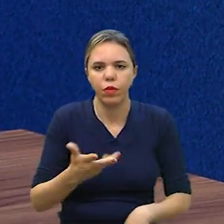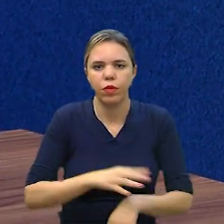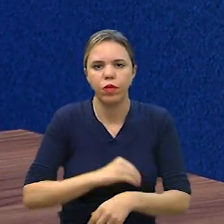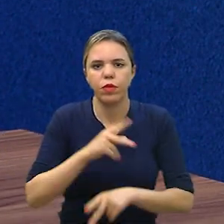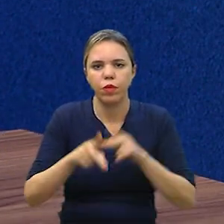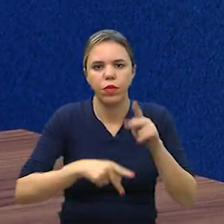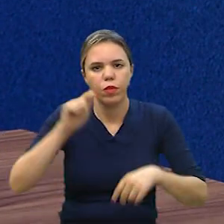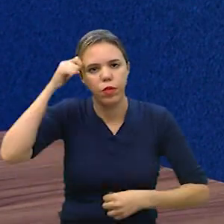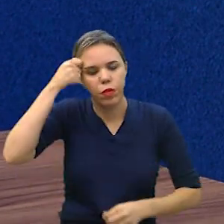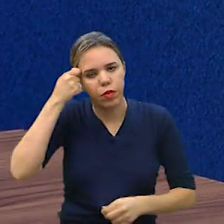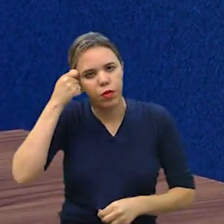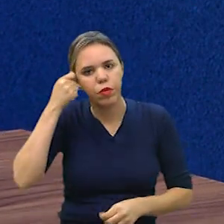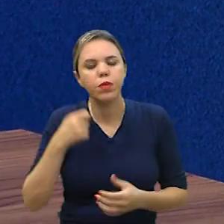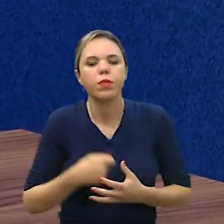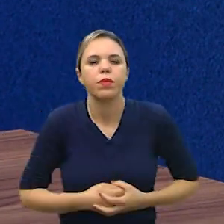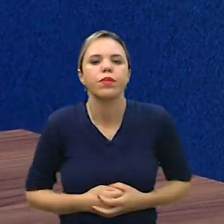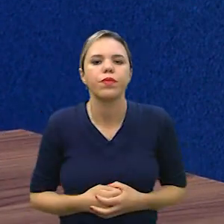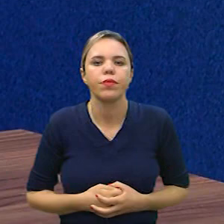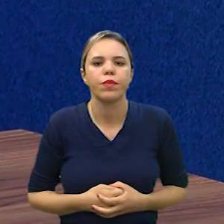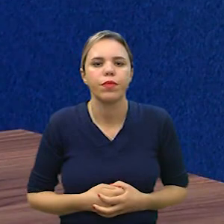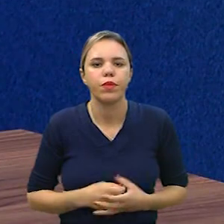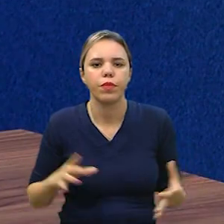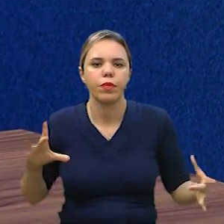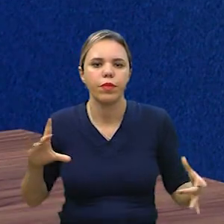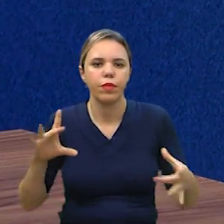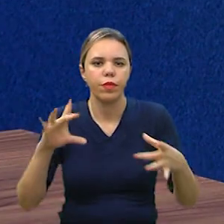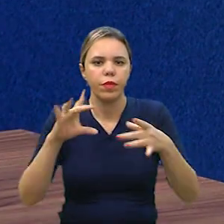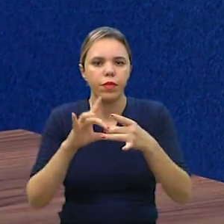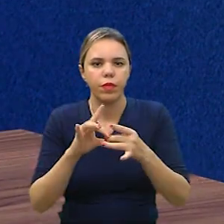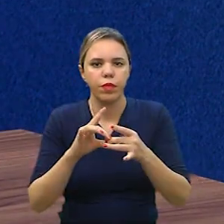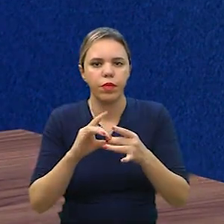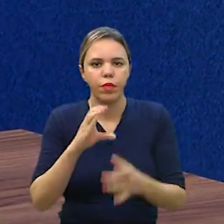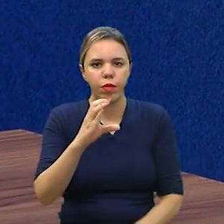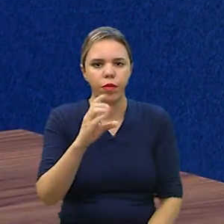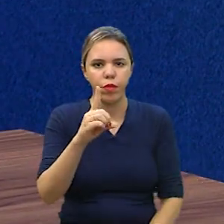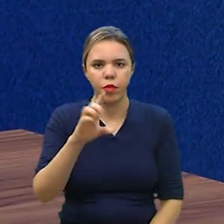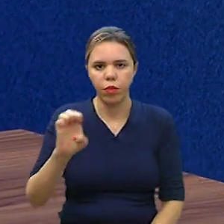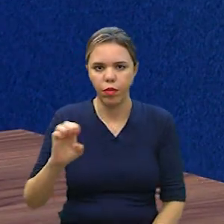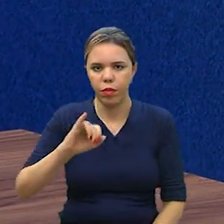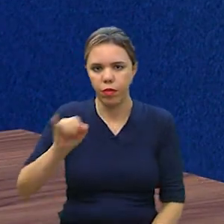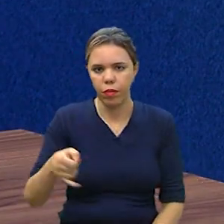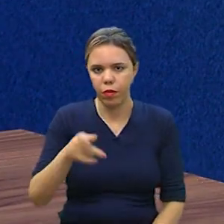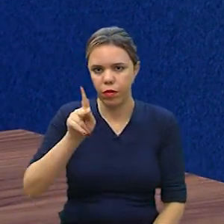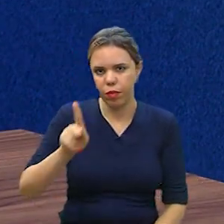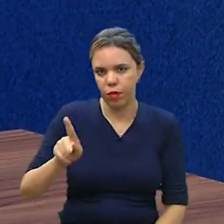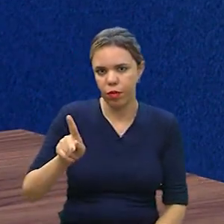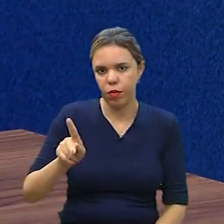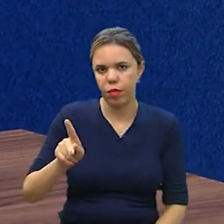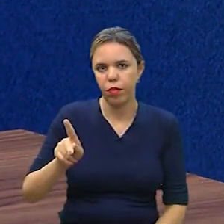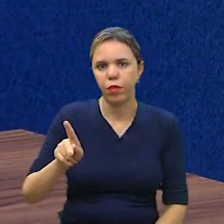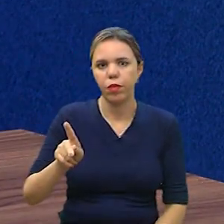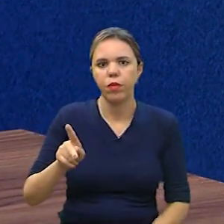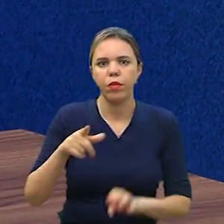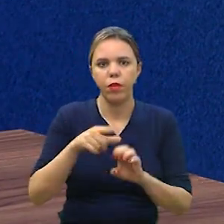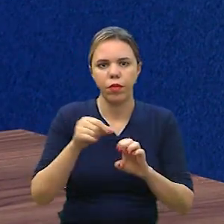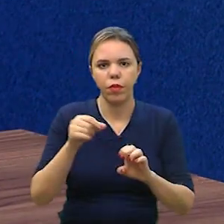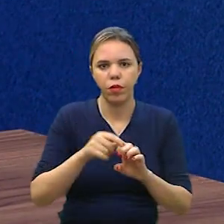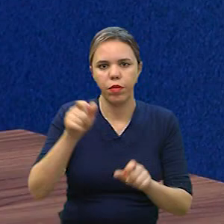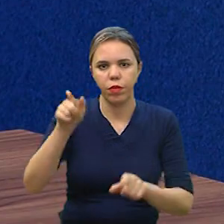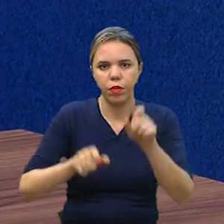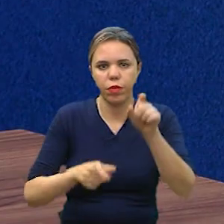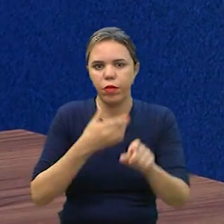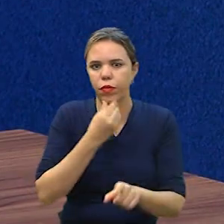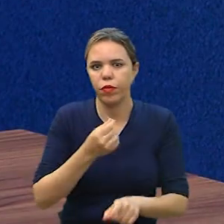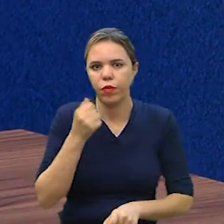negros Preta Hub da Feira Preta, em parceria com o Plano CDE e o JP Morgan, empreendedoras